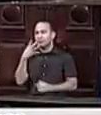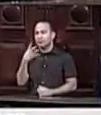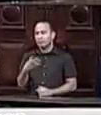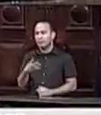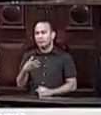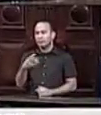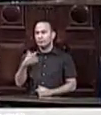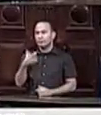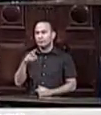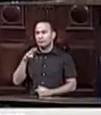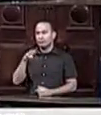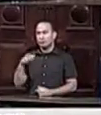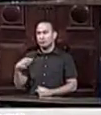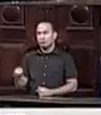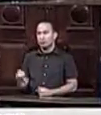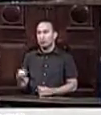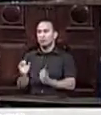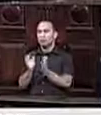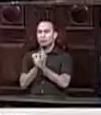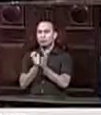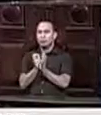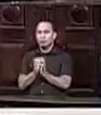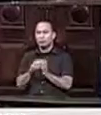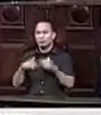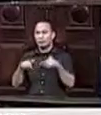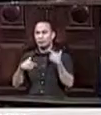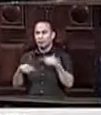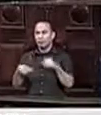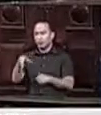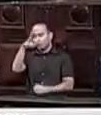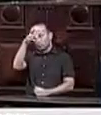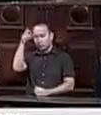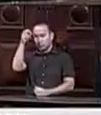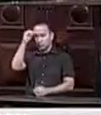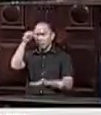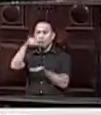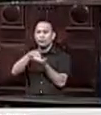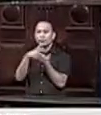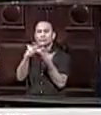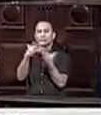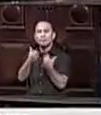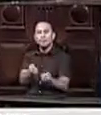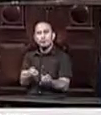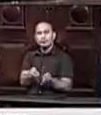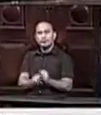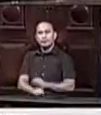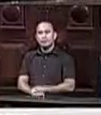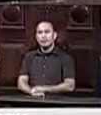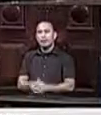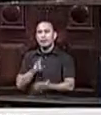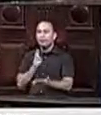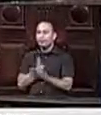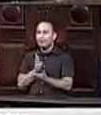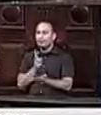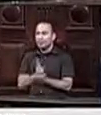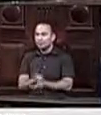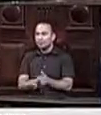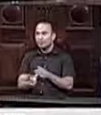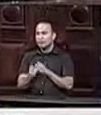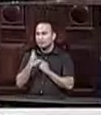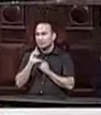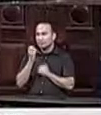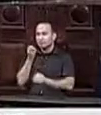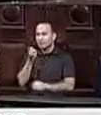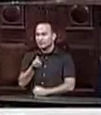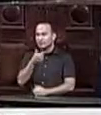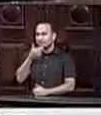com parte dos servidores públicos que ainda não receberam o mês de abril, e a mesma dívida de